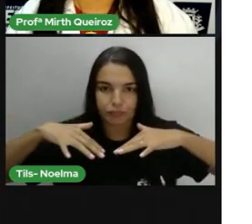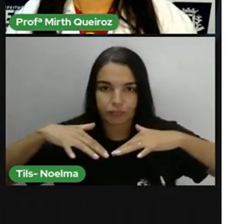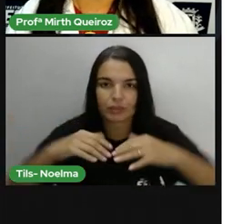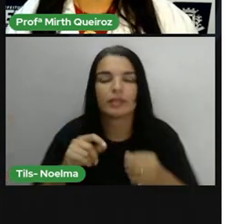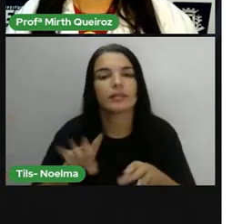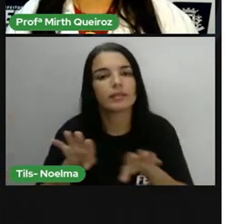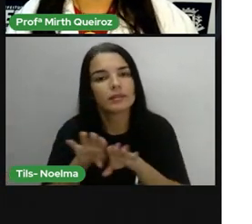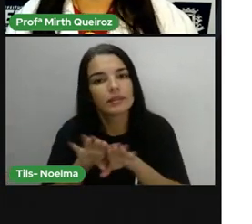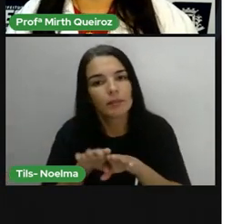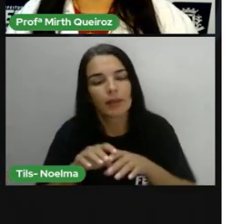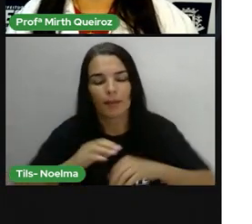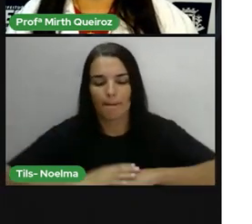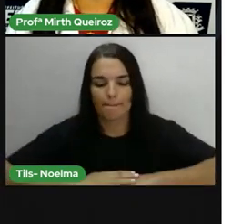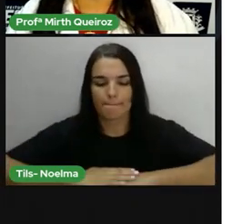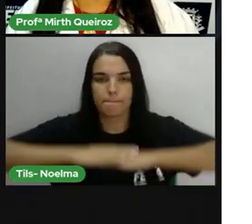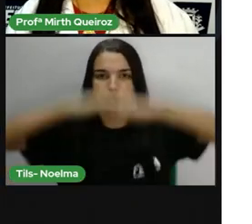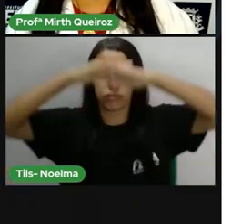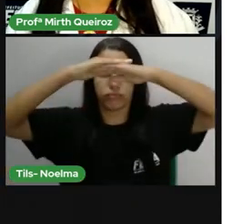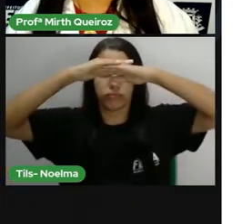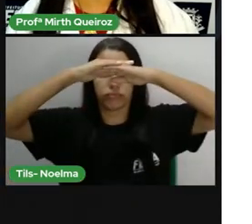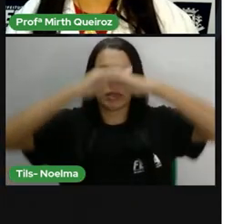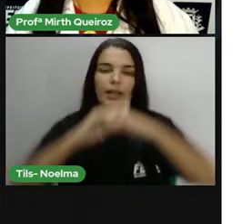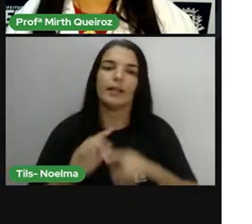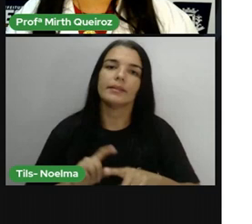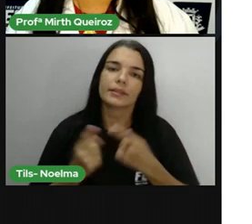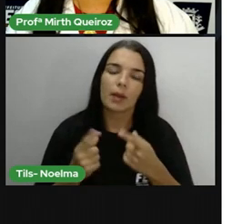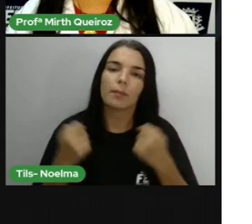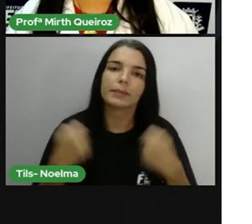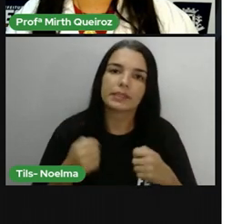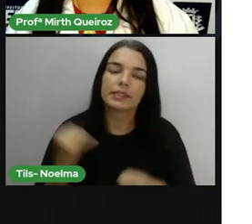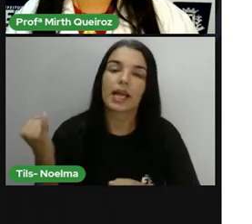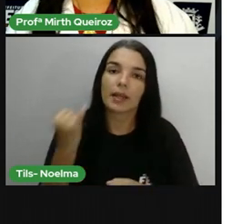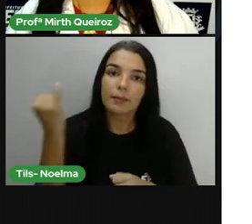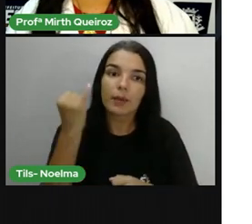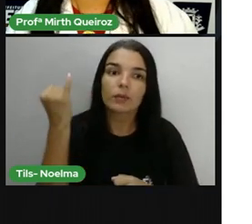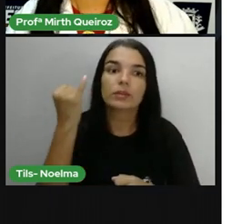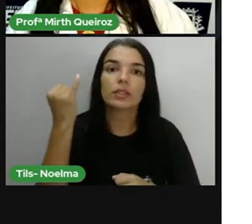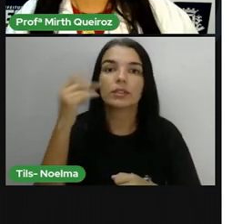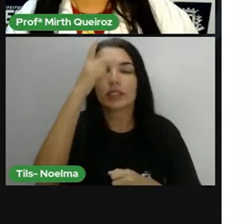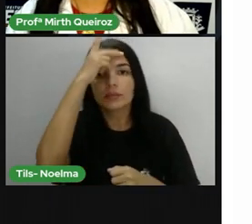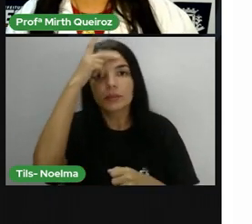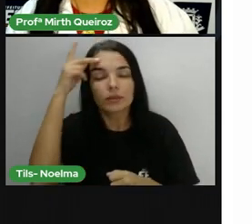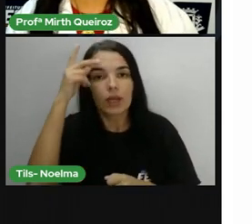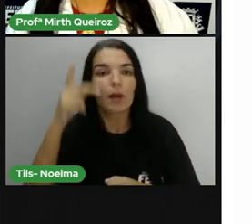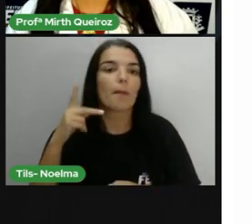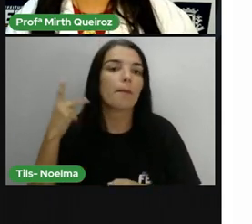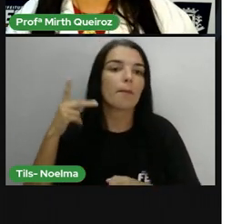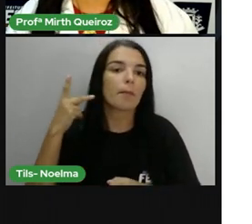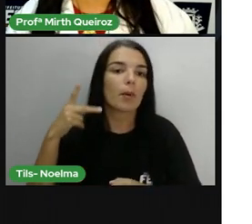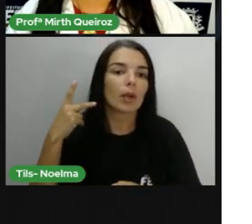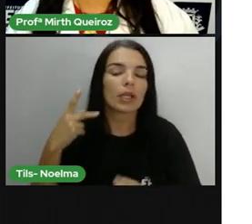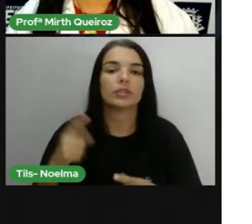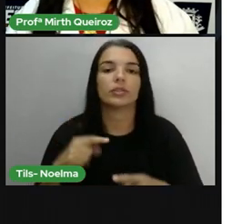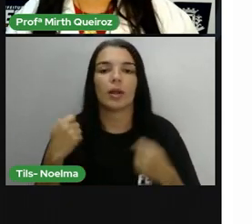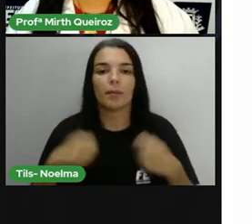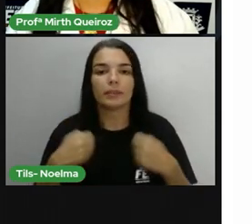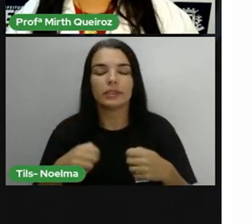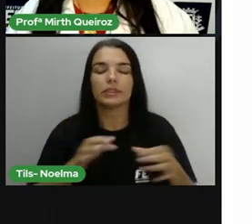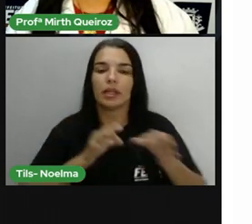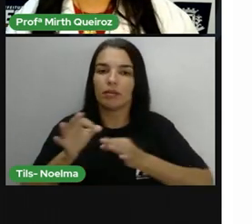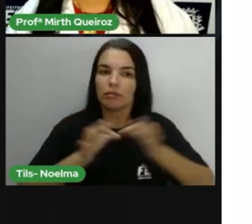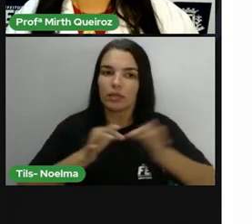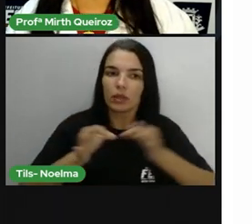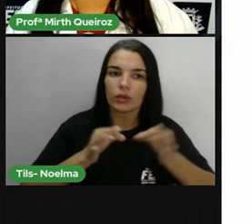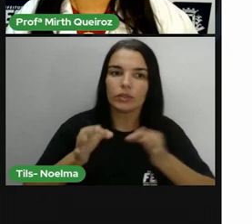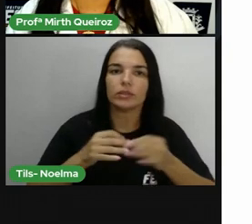aí também enchentes, certo? Então, é importante sim que o poder público desenvolva essas ações de